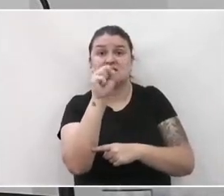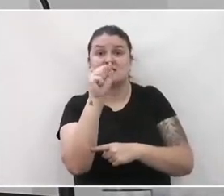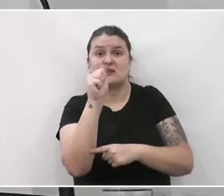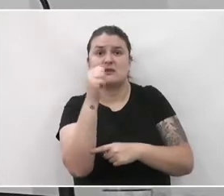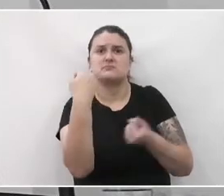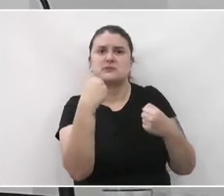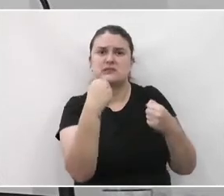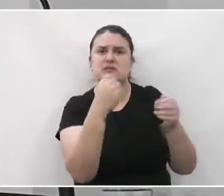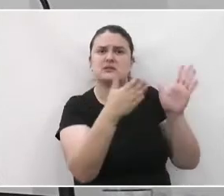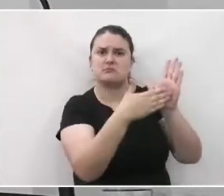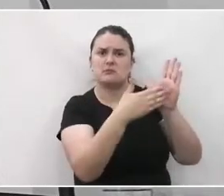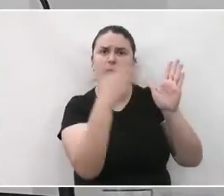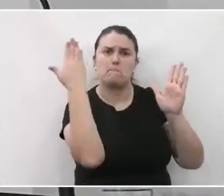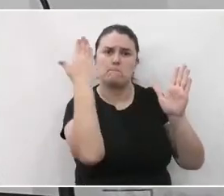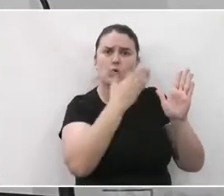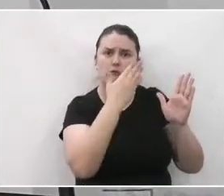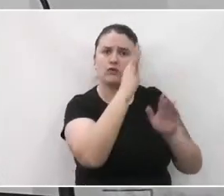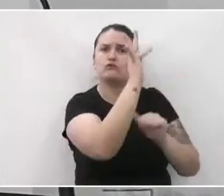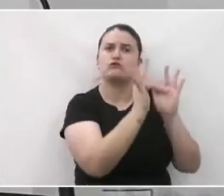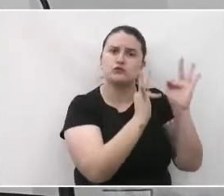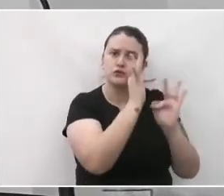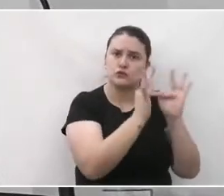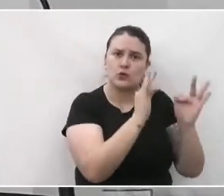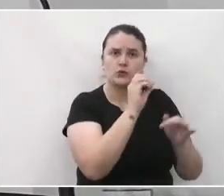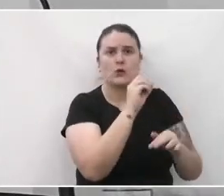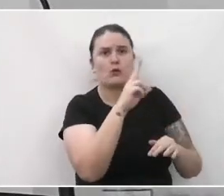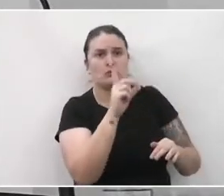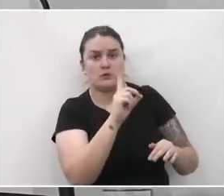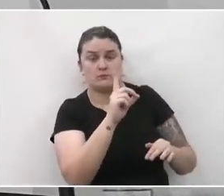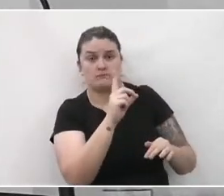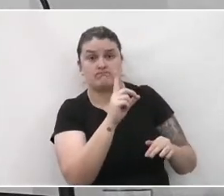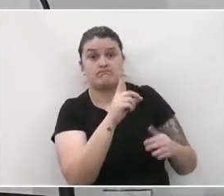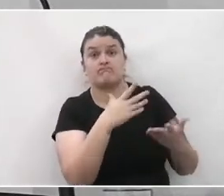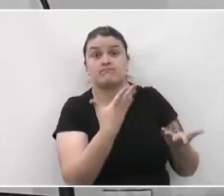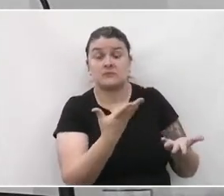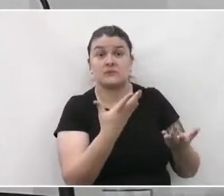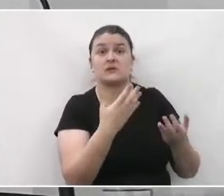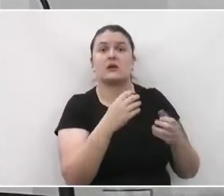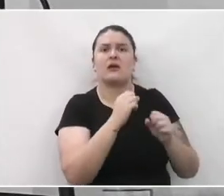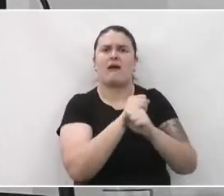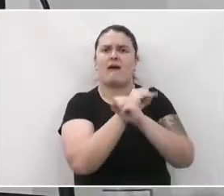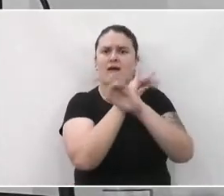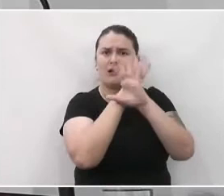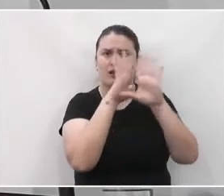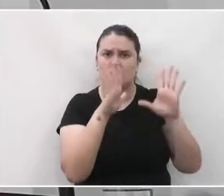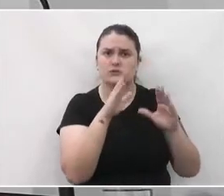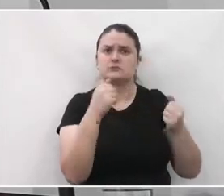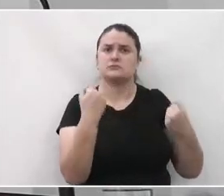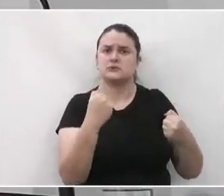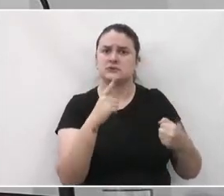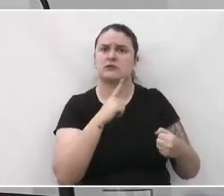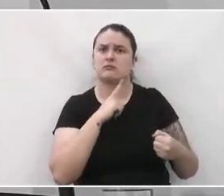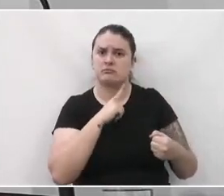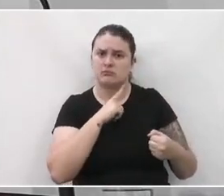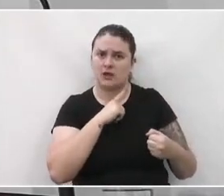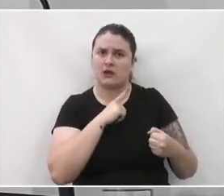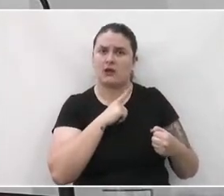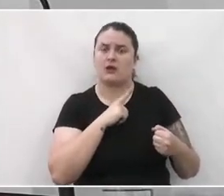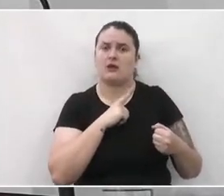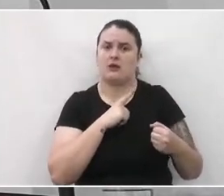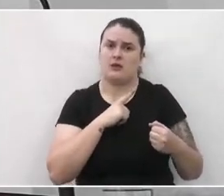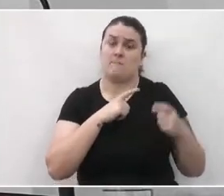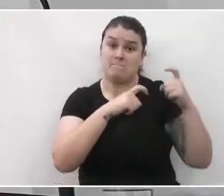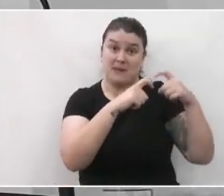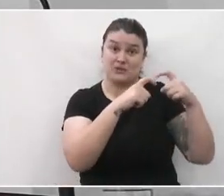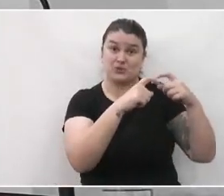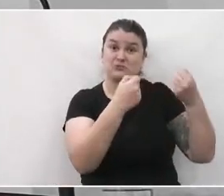ser destinado a essa pessoa? É muito bem claro que nós temos que ter tanto o consentimento do médico, então ele